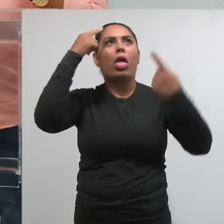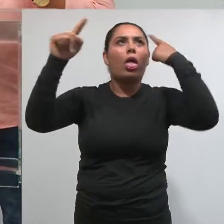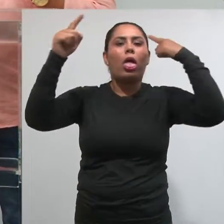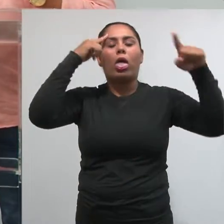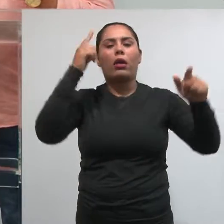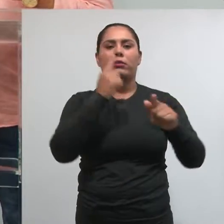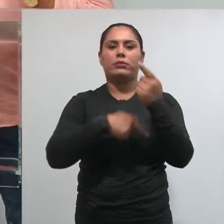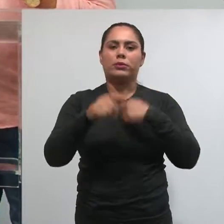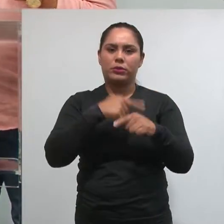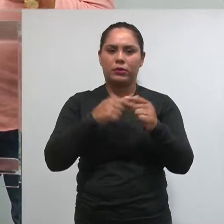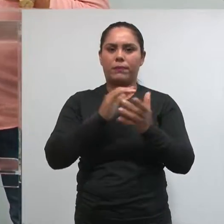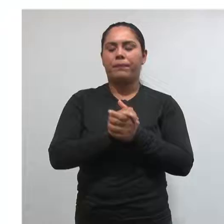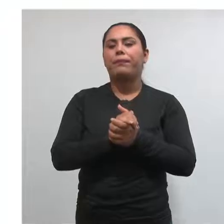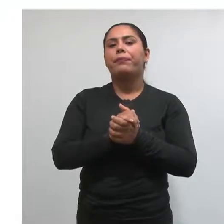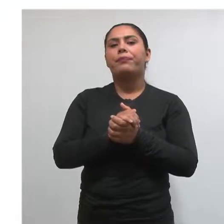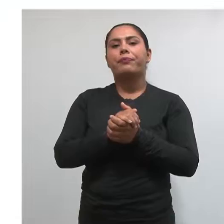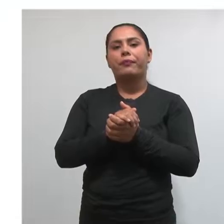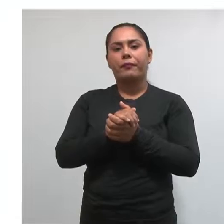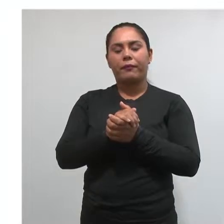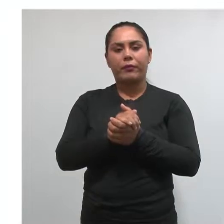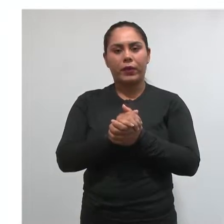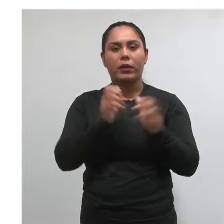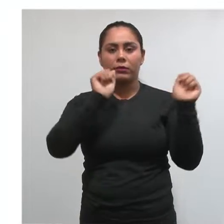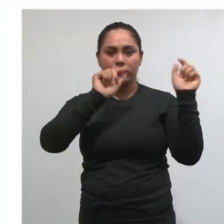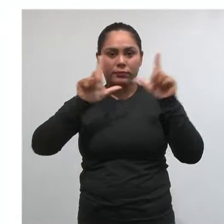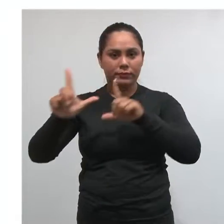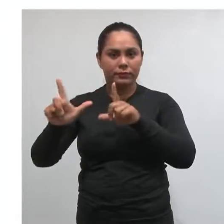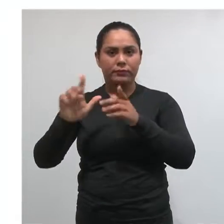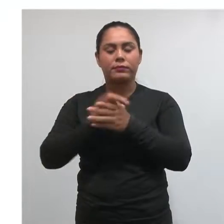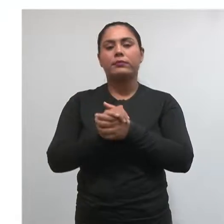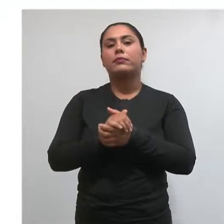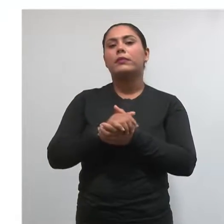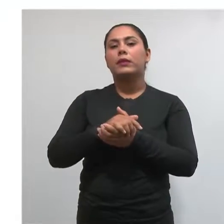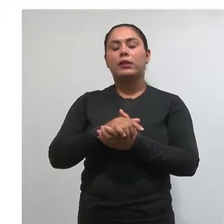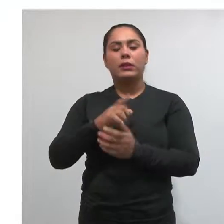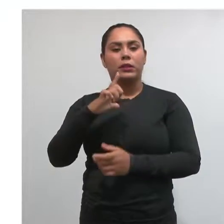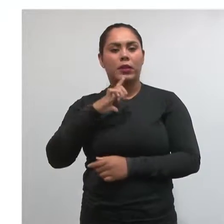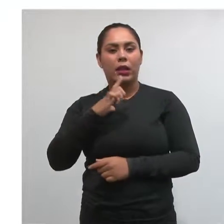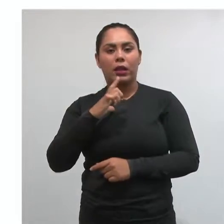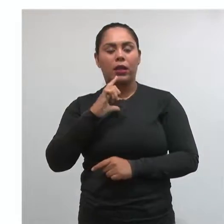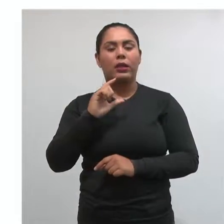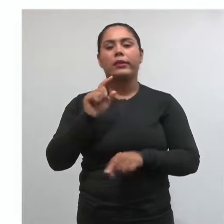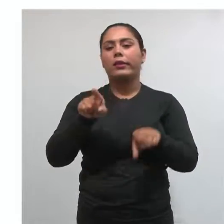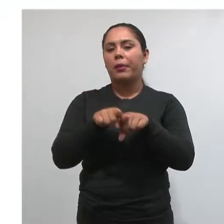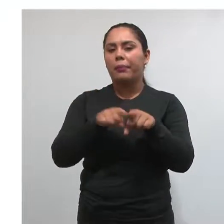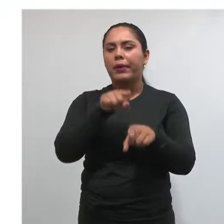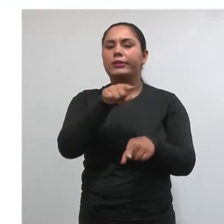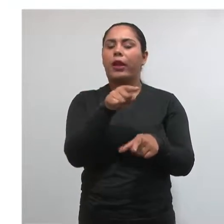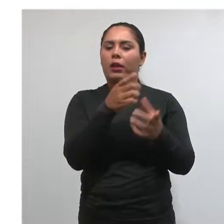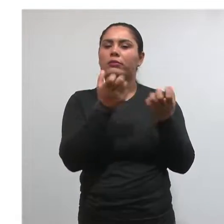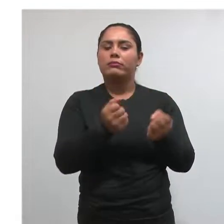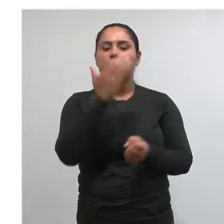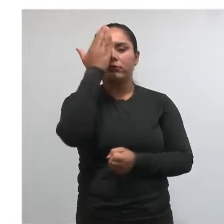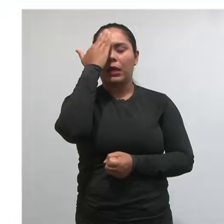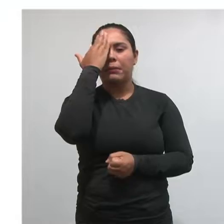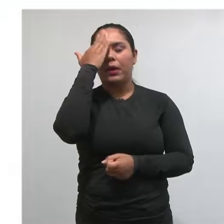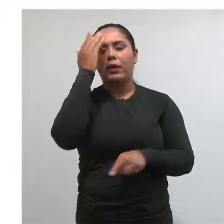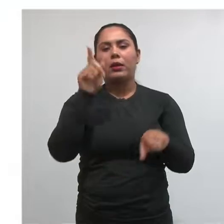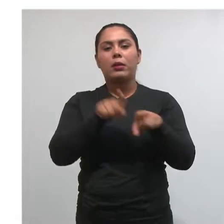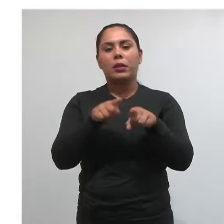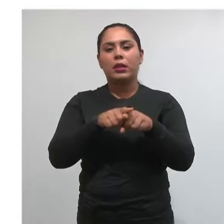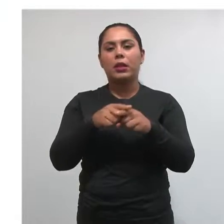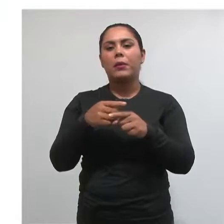gestor. Então, avançando, né, a gente tem, considerando esses elementos, o processo